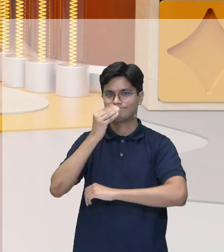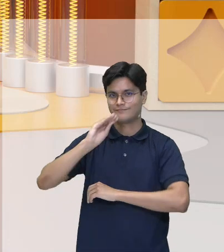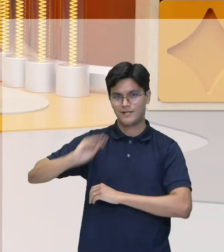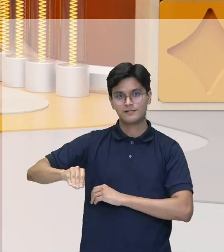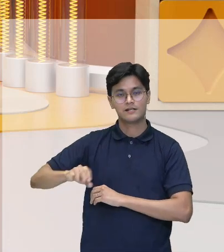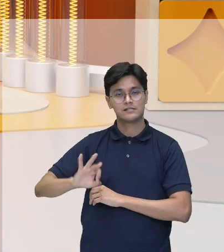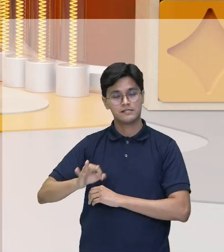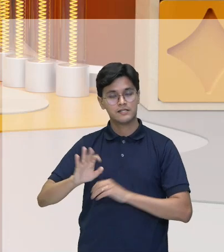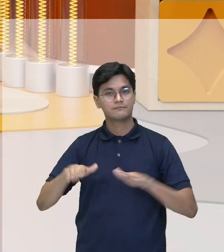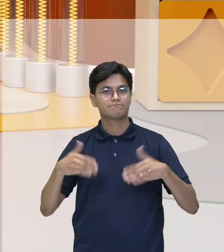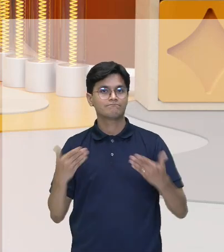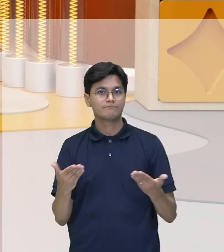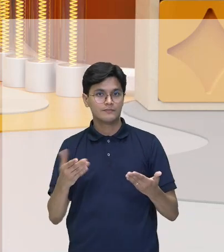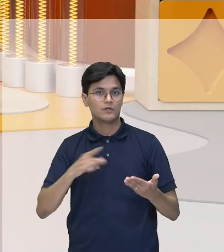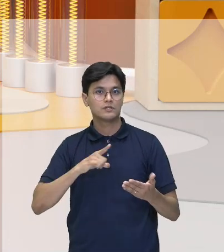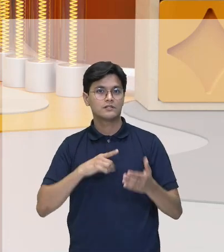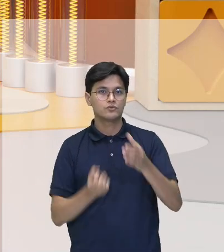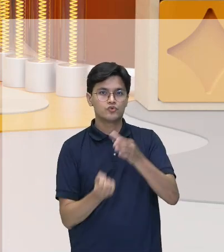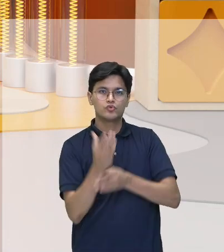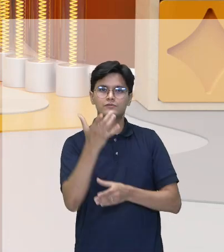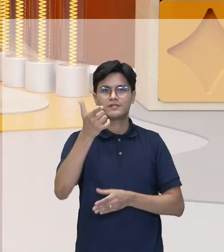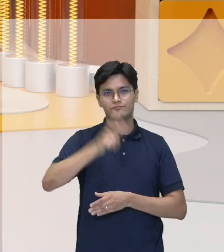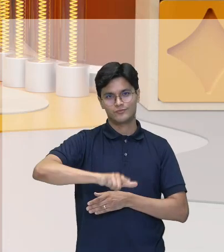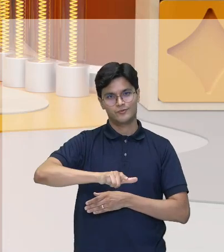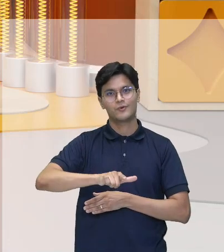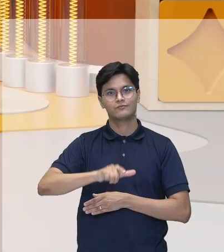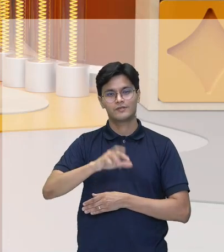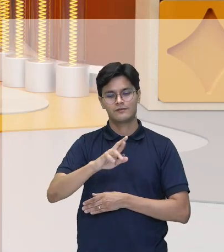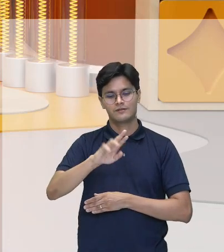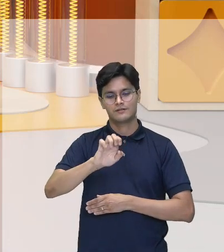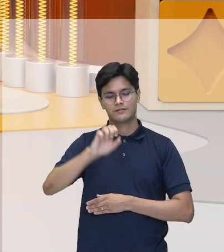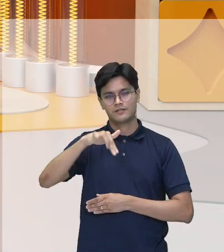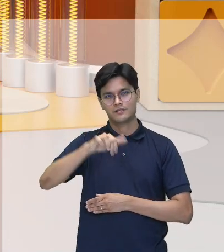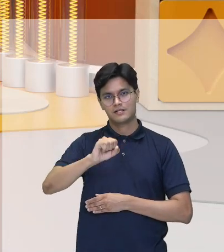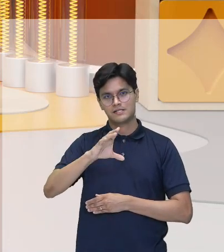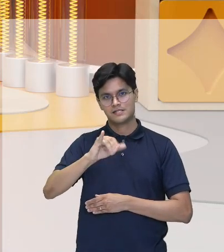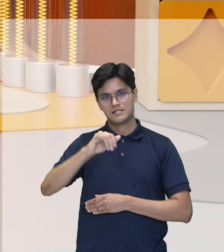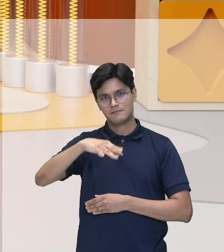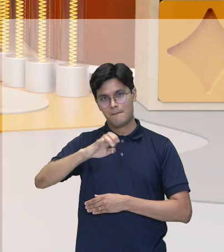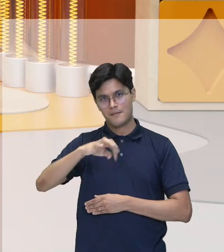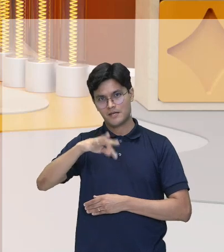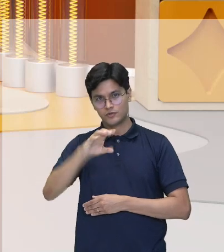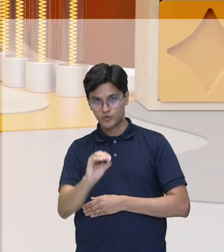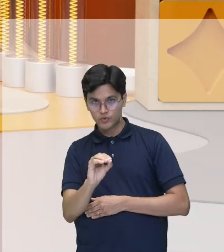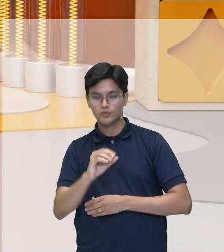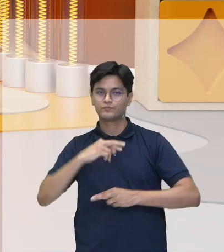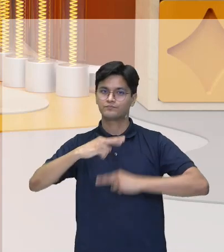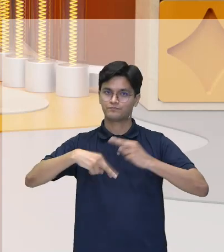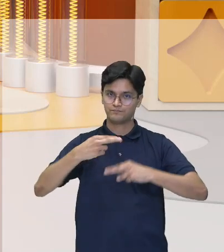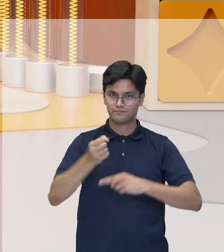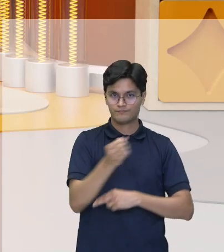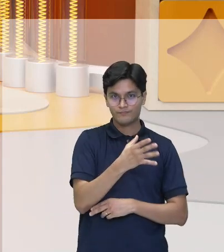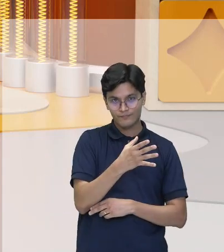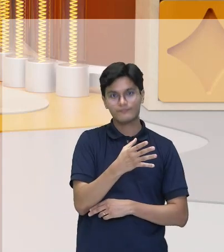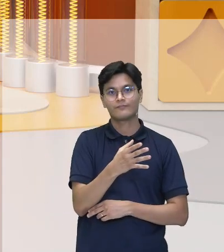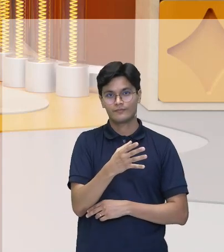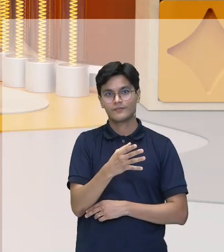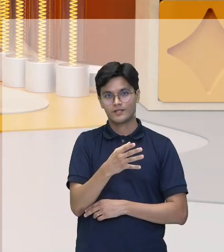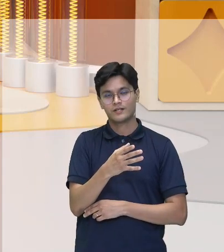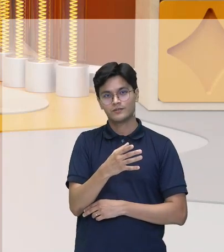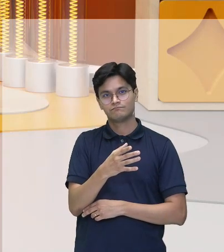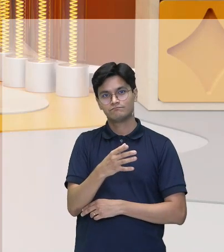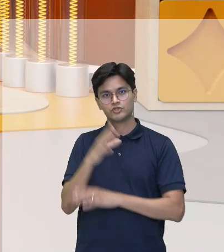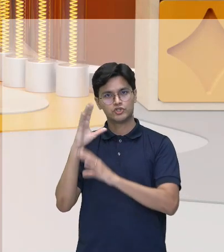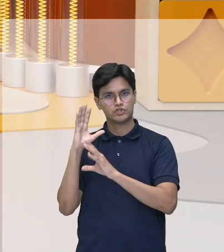opõe àquela rígida hierarquia social do feudalismo. Só para a gente relembrar